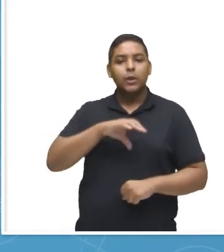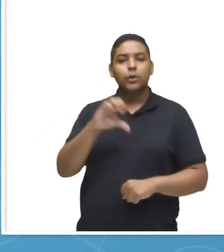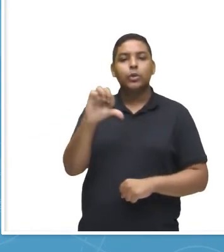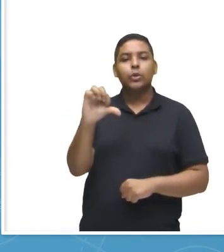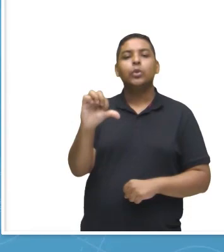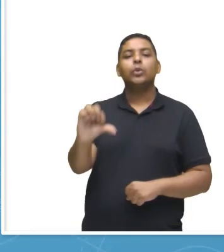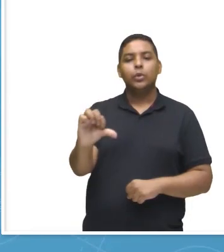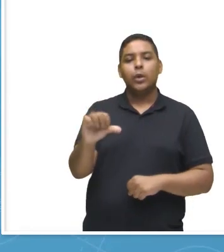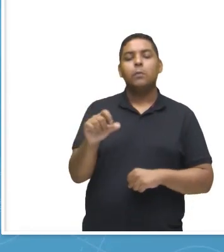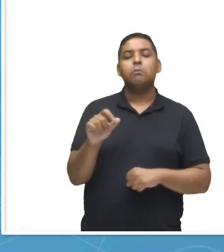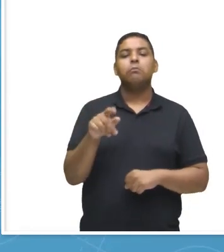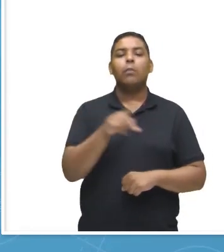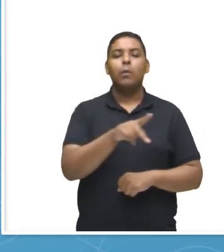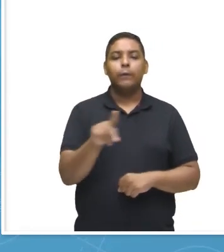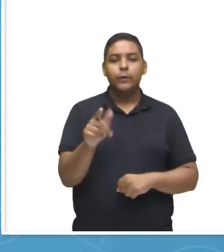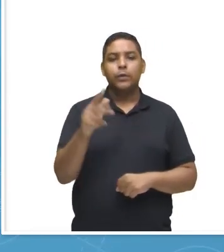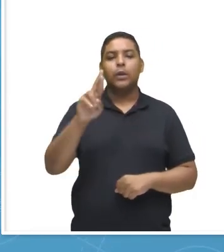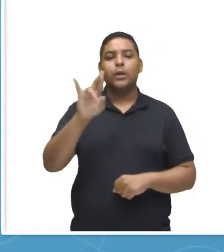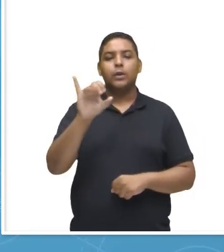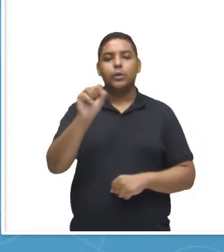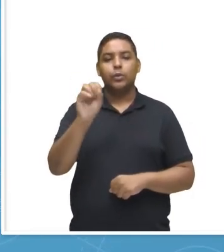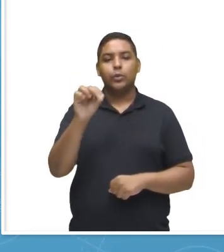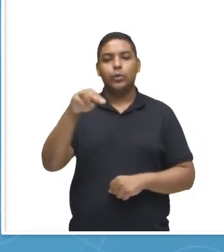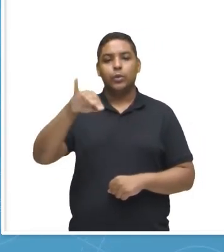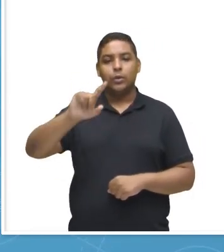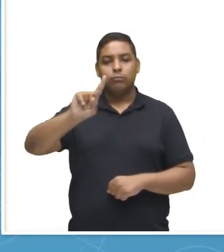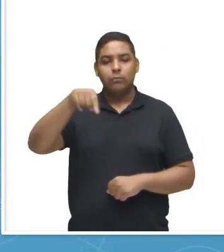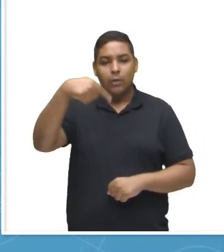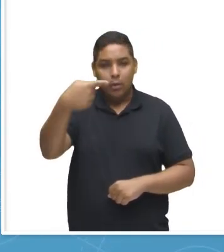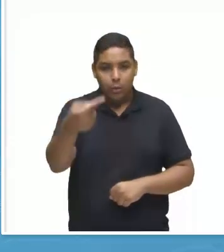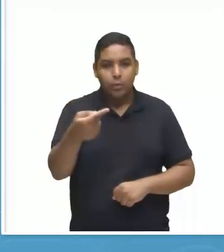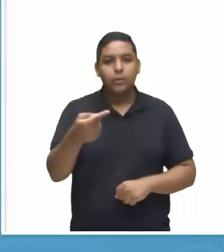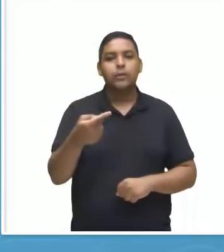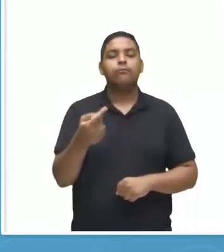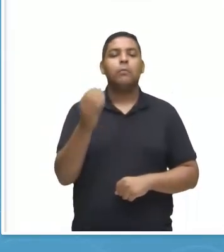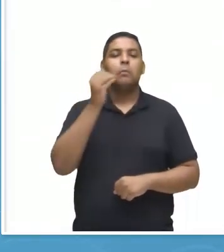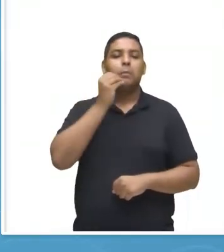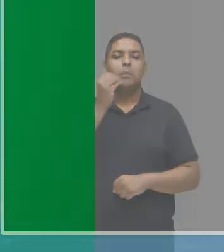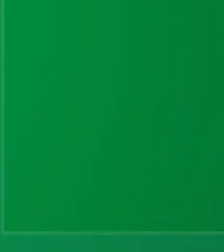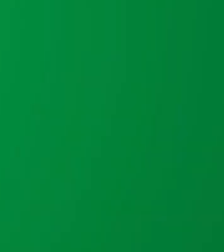professora Risonilde. No mais, até a próxima oportunidade.